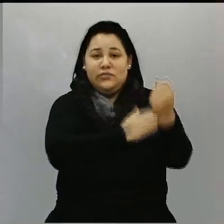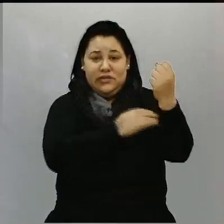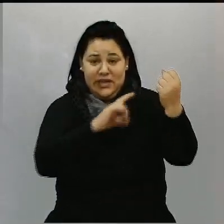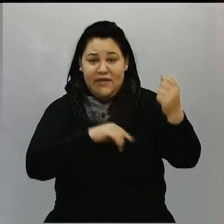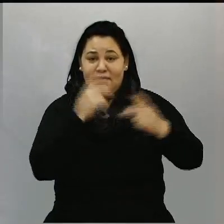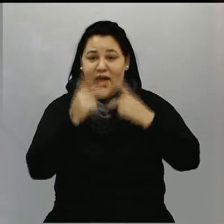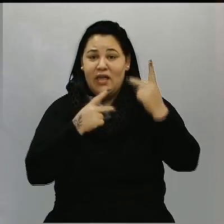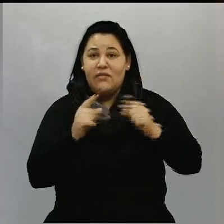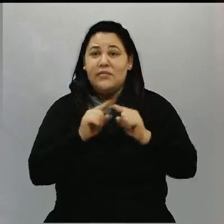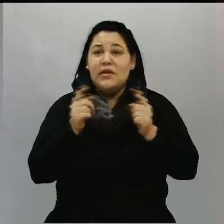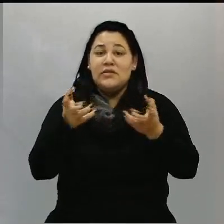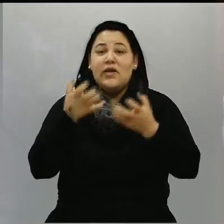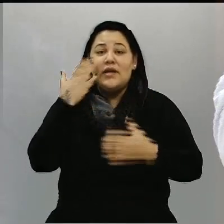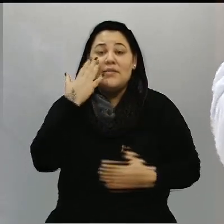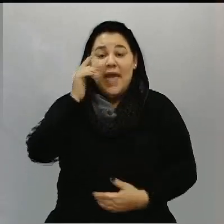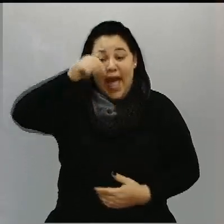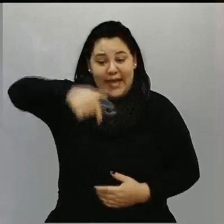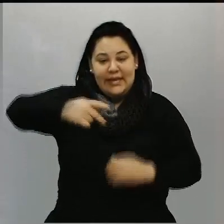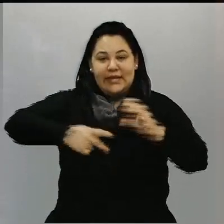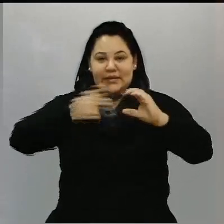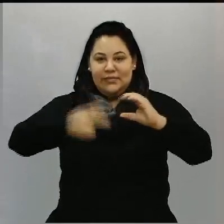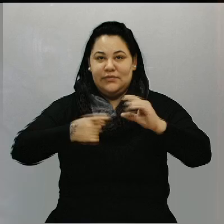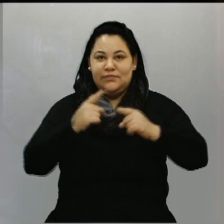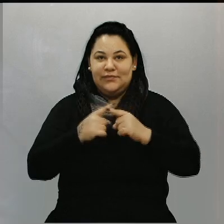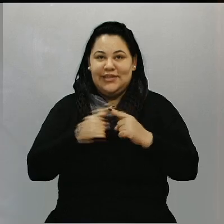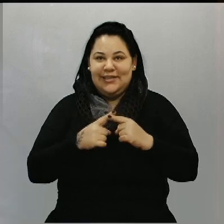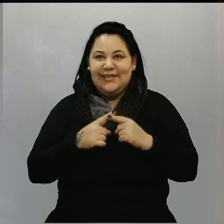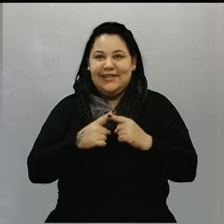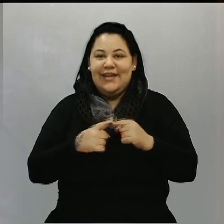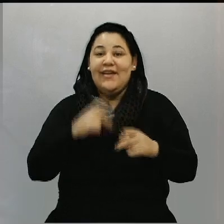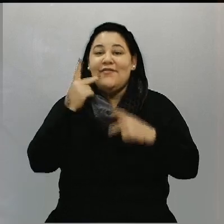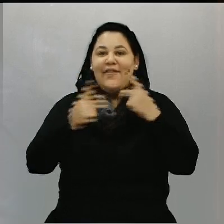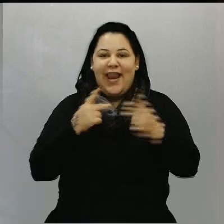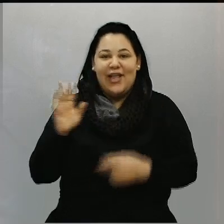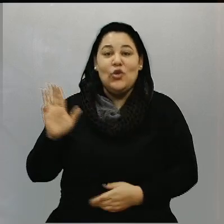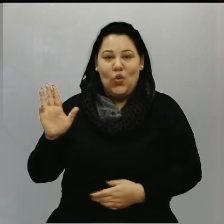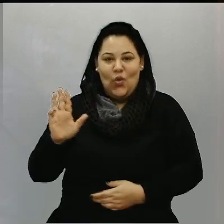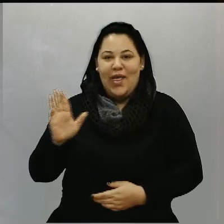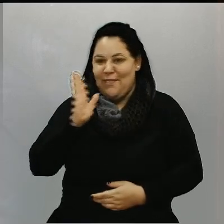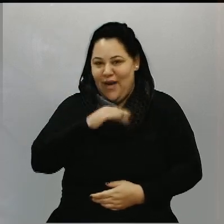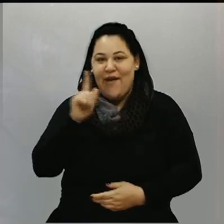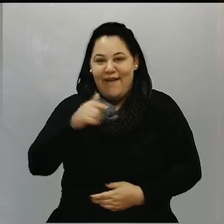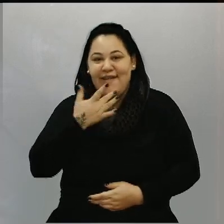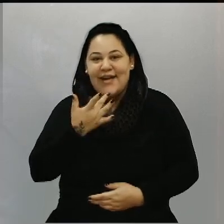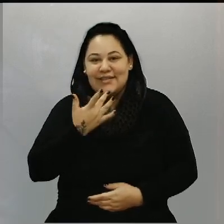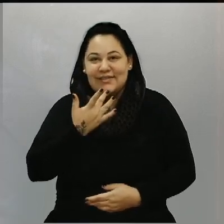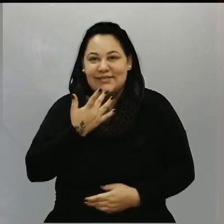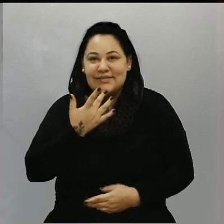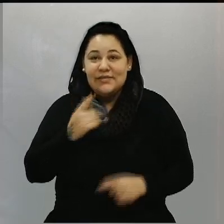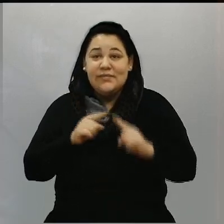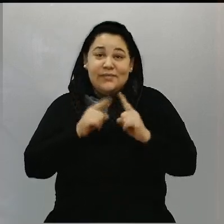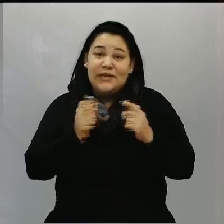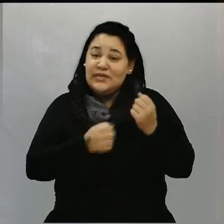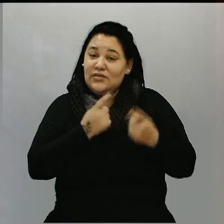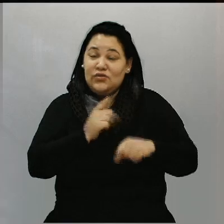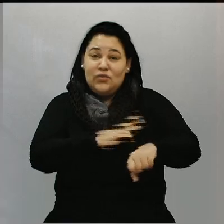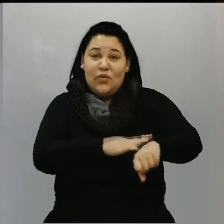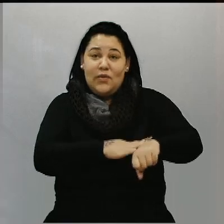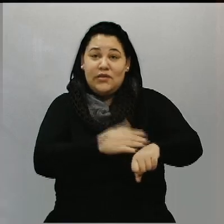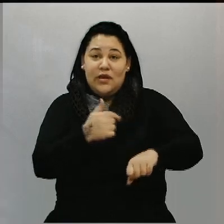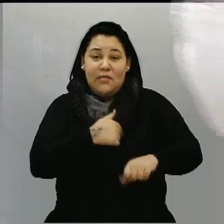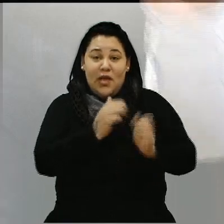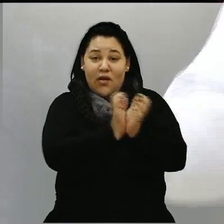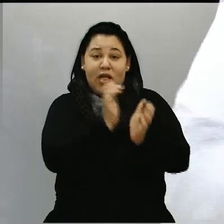mas eu quero saber aqui na Câmara. Porque aí, falar da fala do Lula é fácil. Mas em determinados momentos, a minha colega